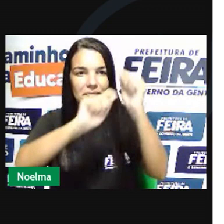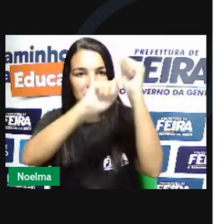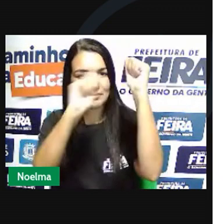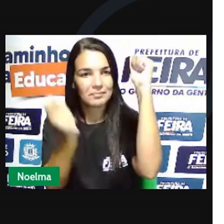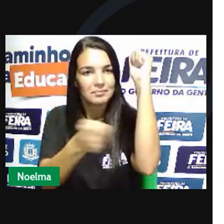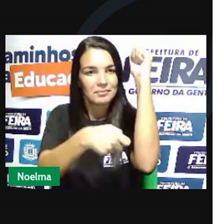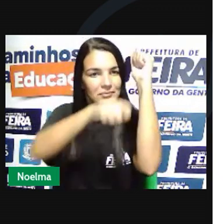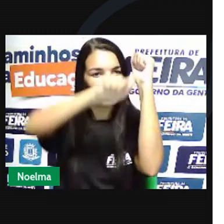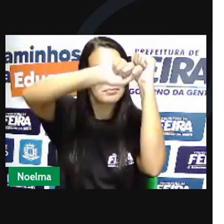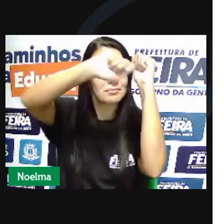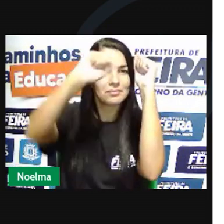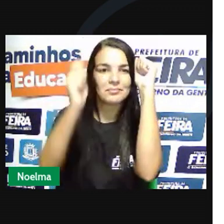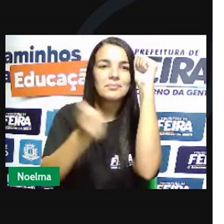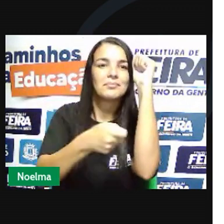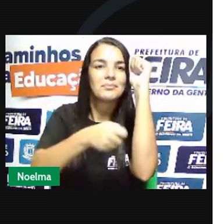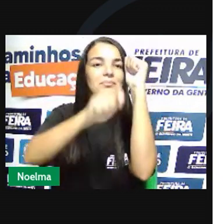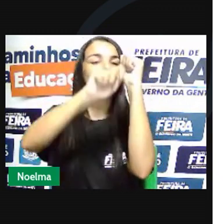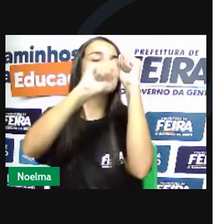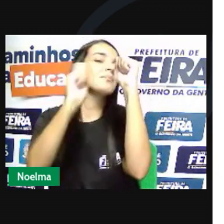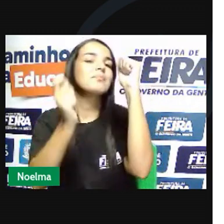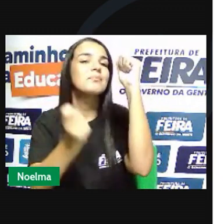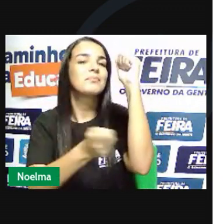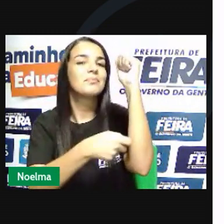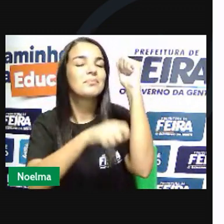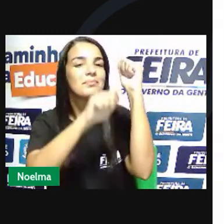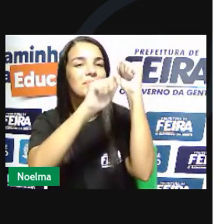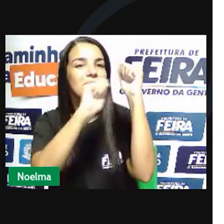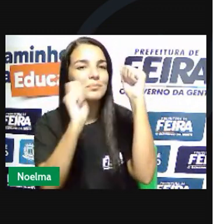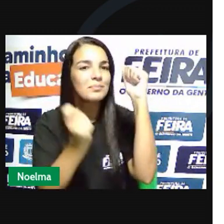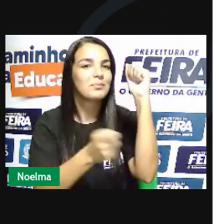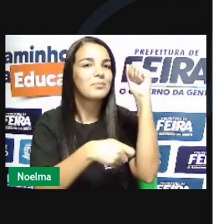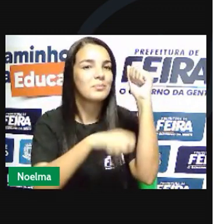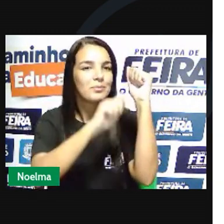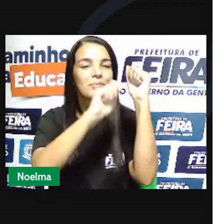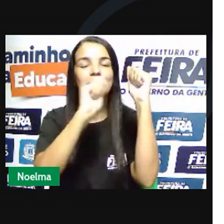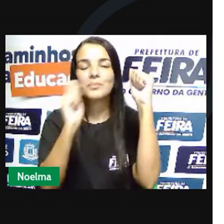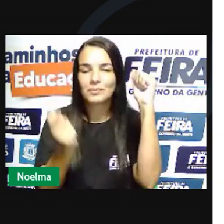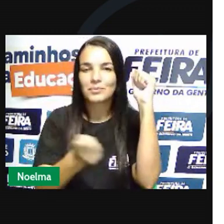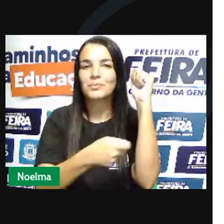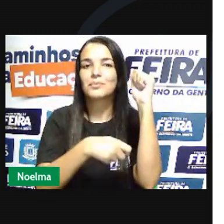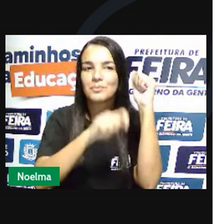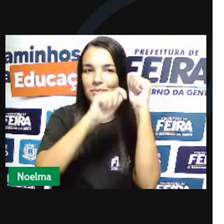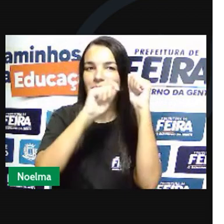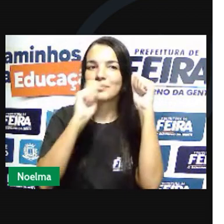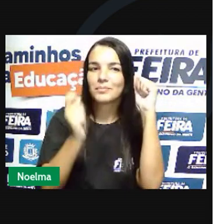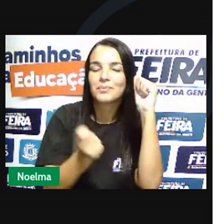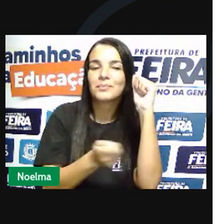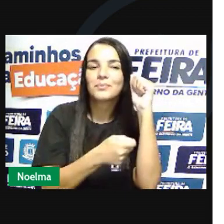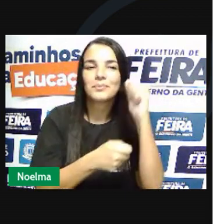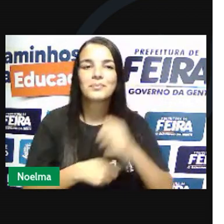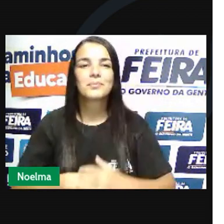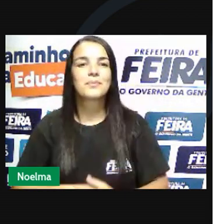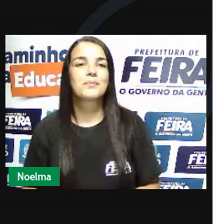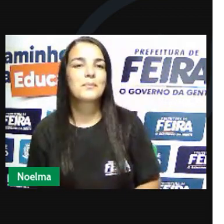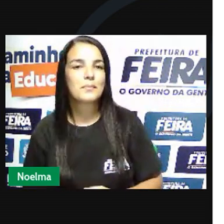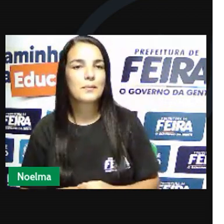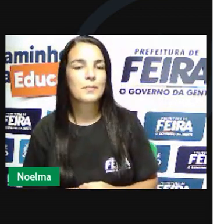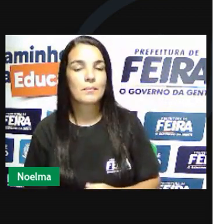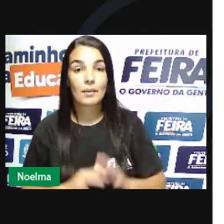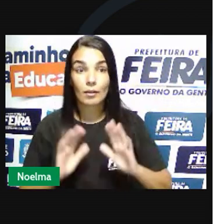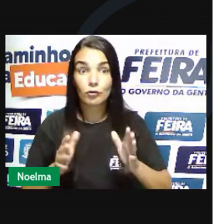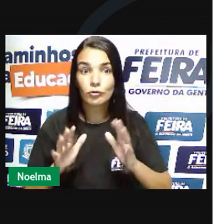lai, lai. Oquilele, ai, ai, ai, ai. Oquilele, lai, lai, lai. Oquilele, já